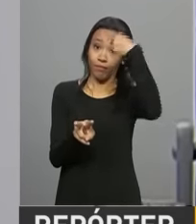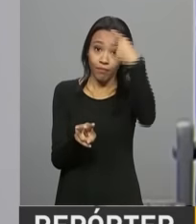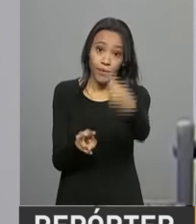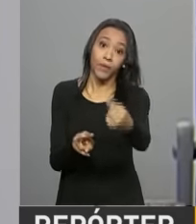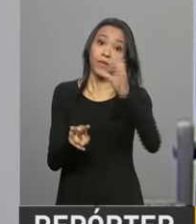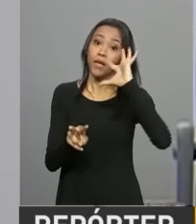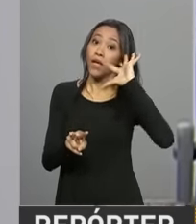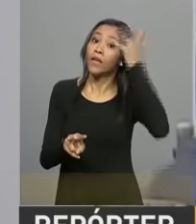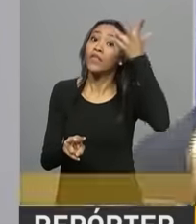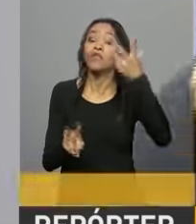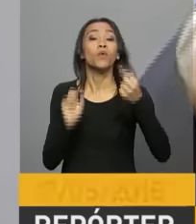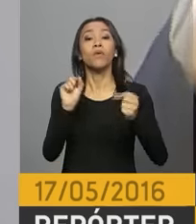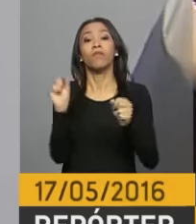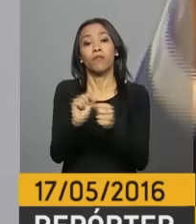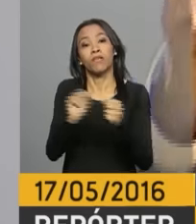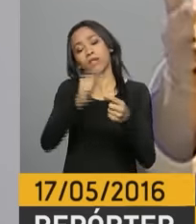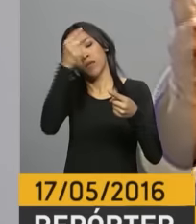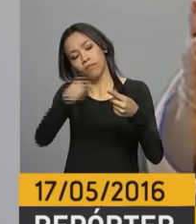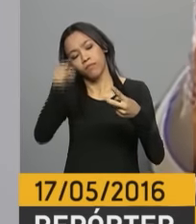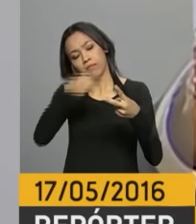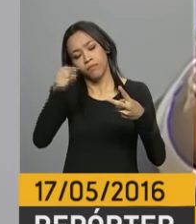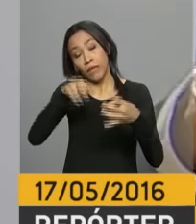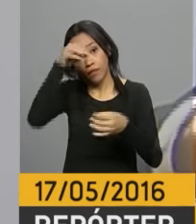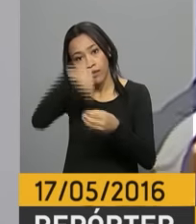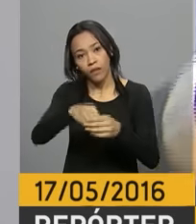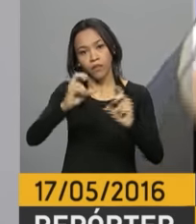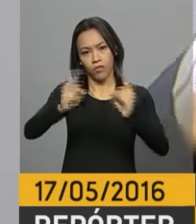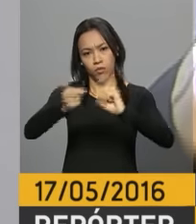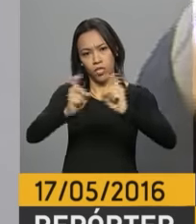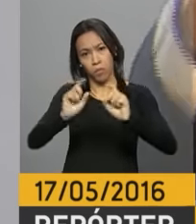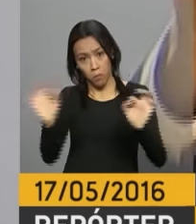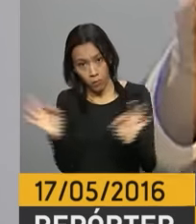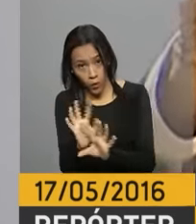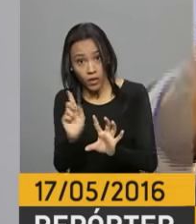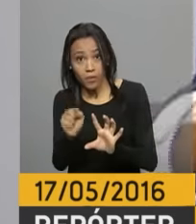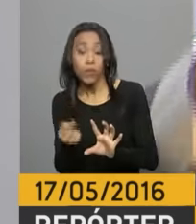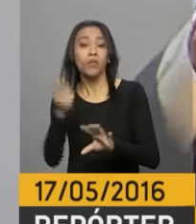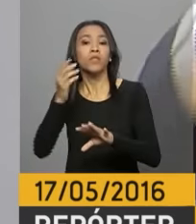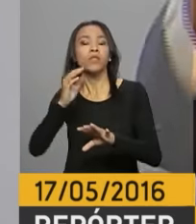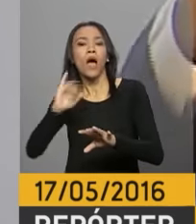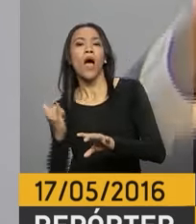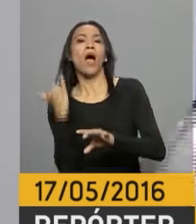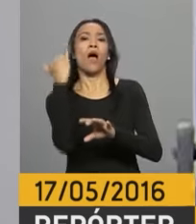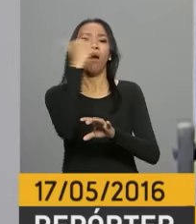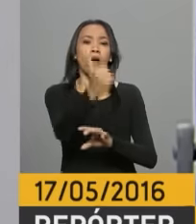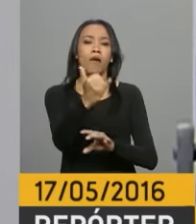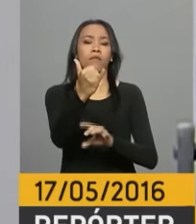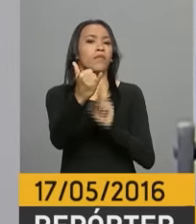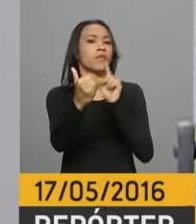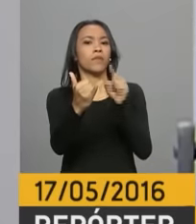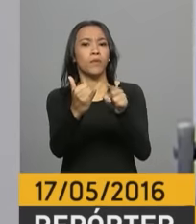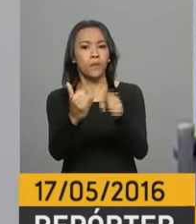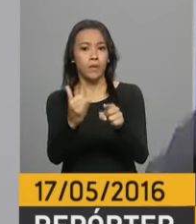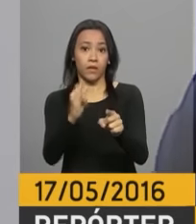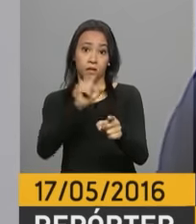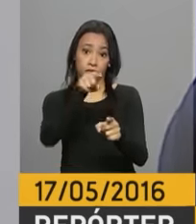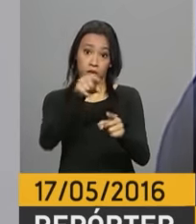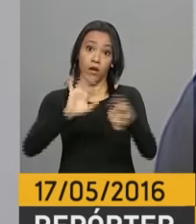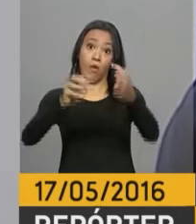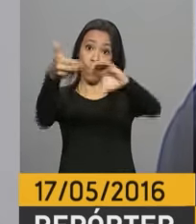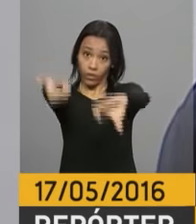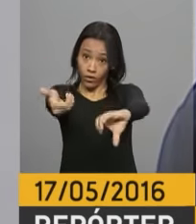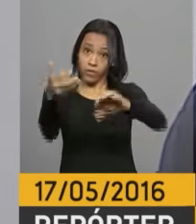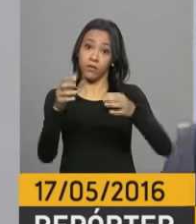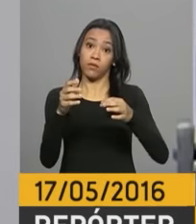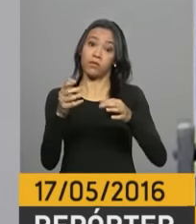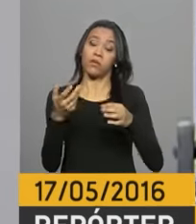necessárias administrativamente. Depois, propormos ao Congresso Nacional as medidas congressuais. E aí sim,